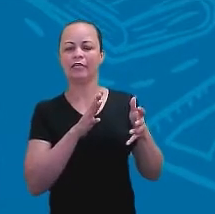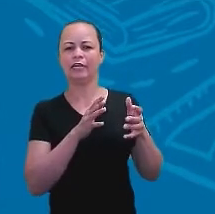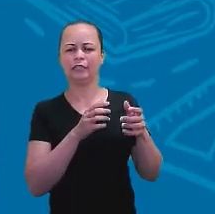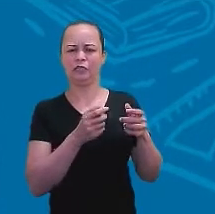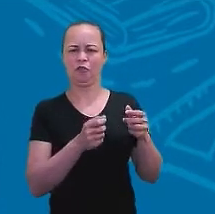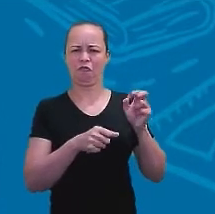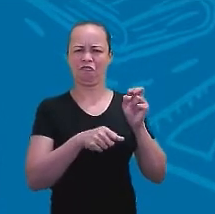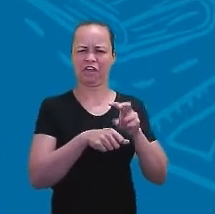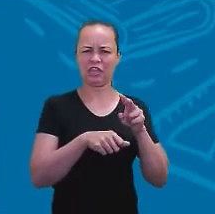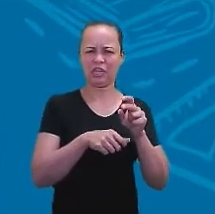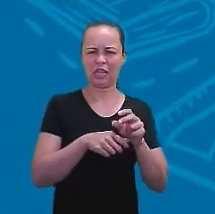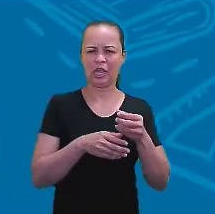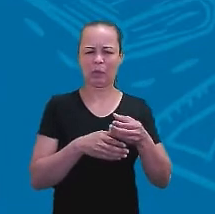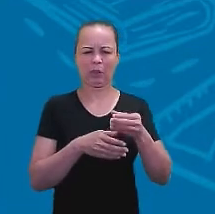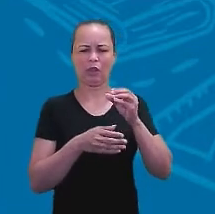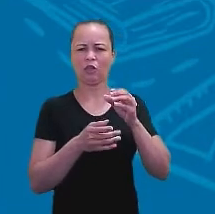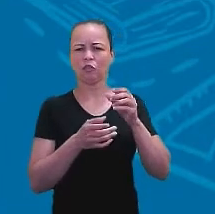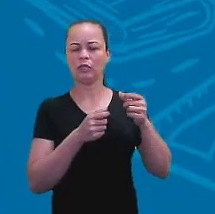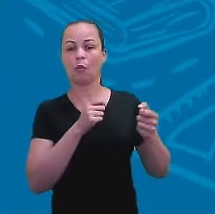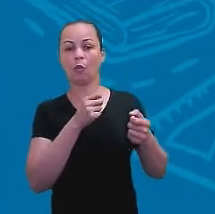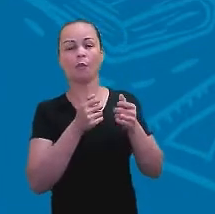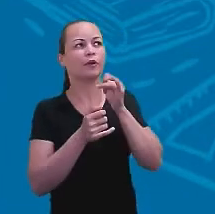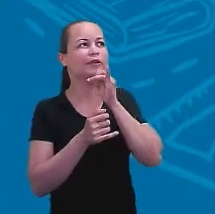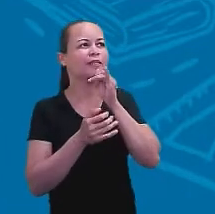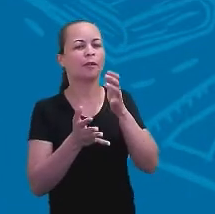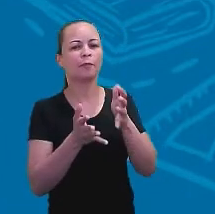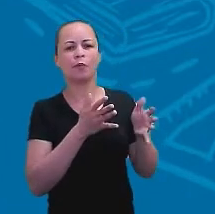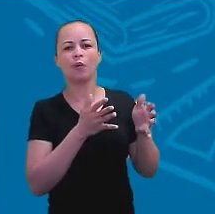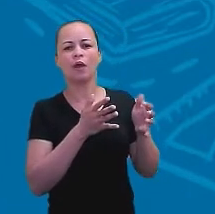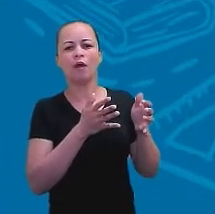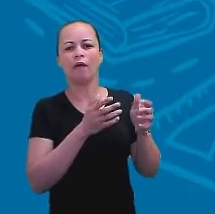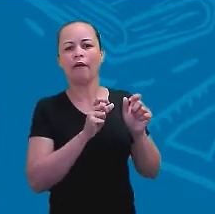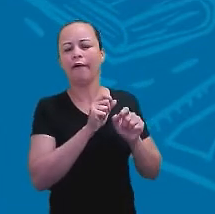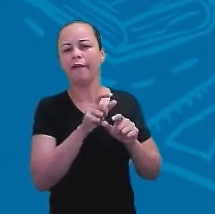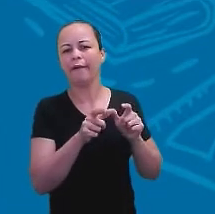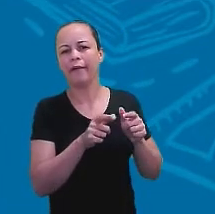A depender da dose que a gente recebe, aquela determinada